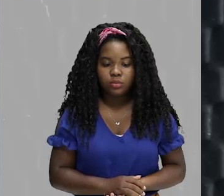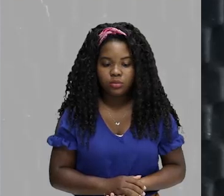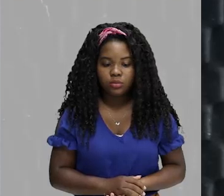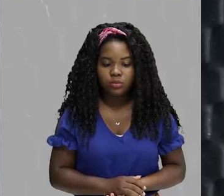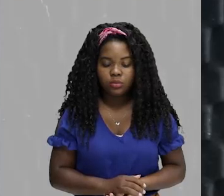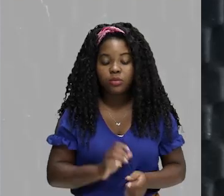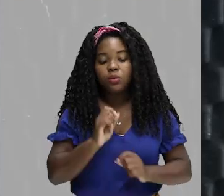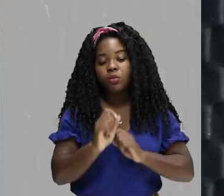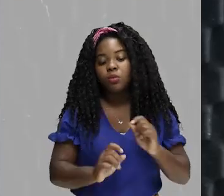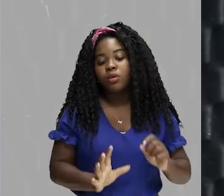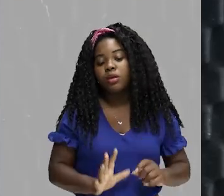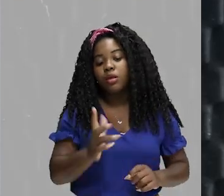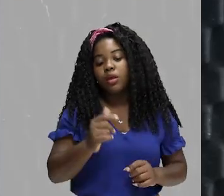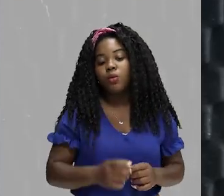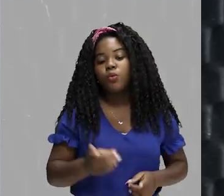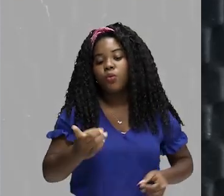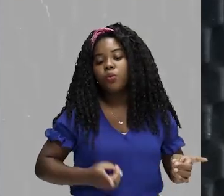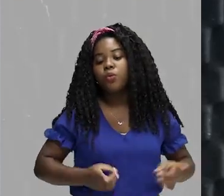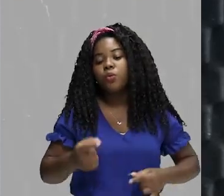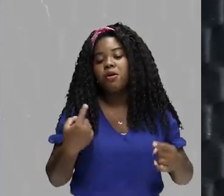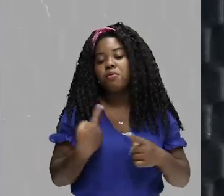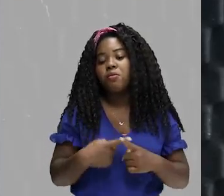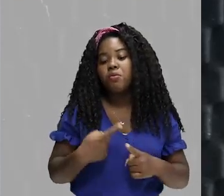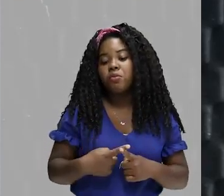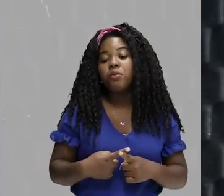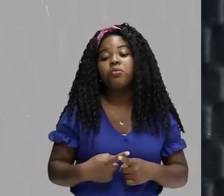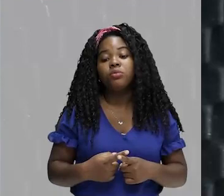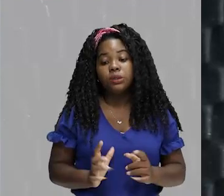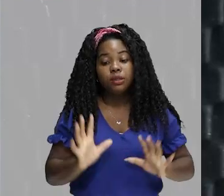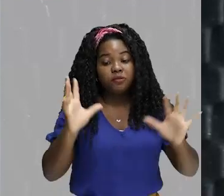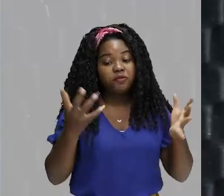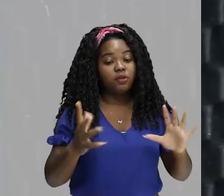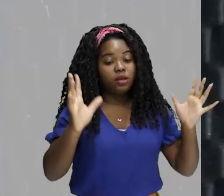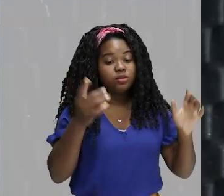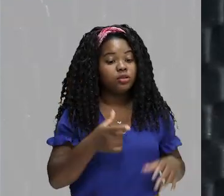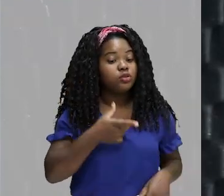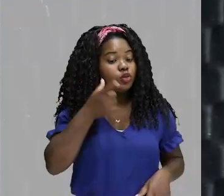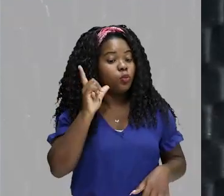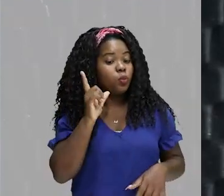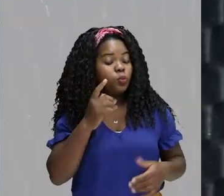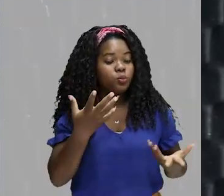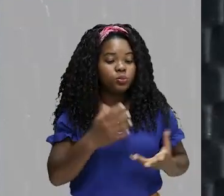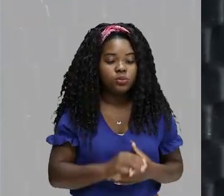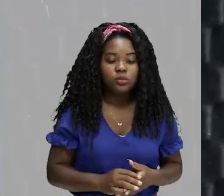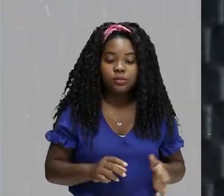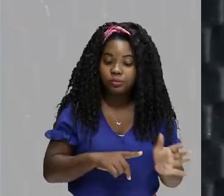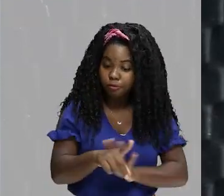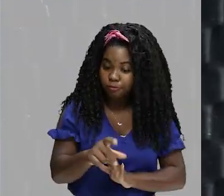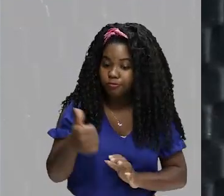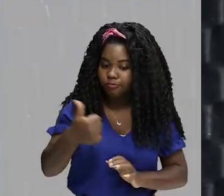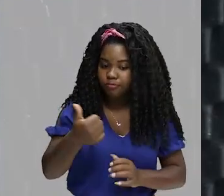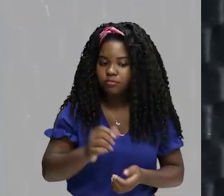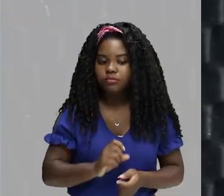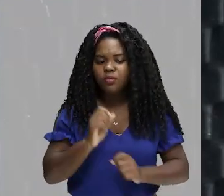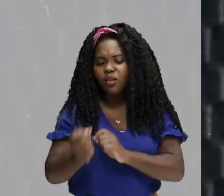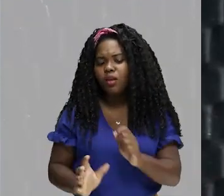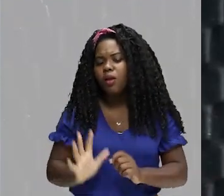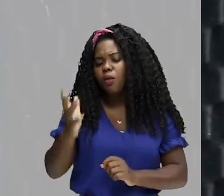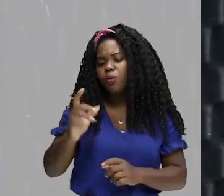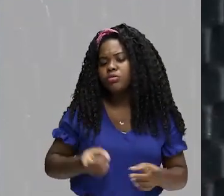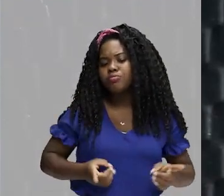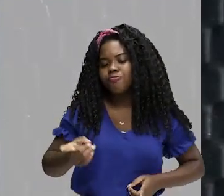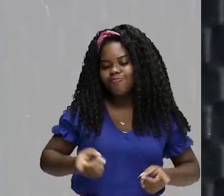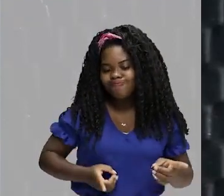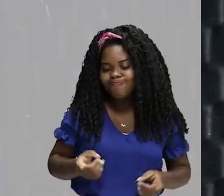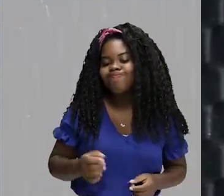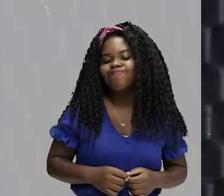que aconteceu com seu primo? Pois ele disse que viria à festa de ontem. É a pergunta. Que le ha passado a seu primo?